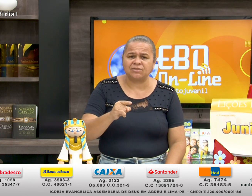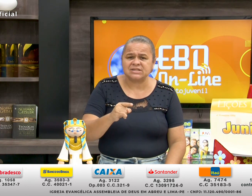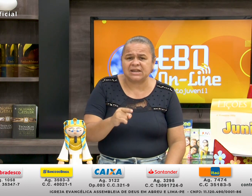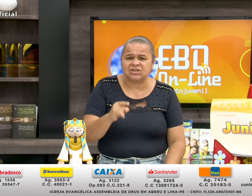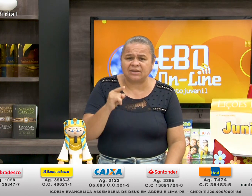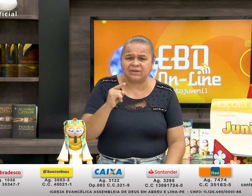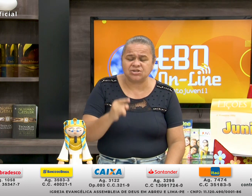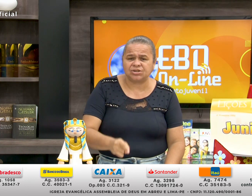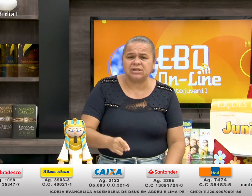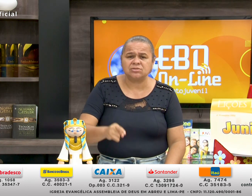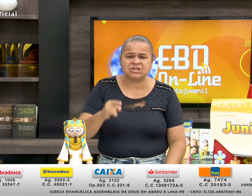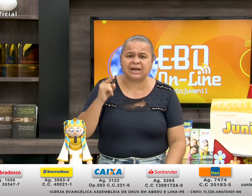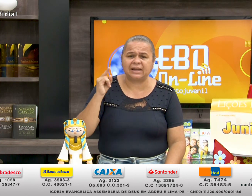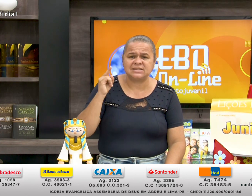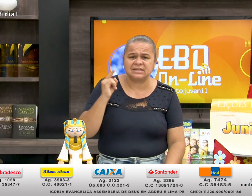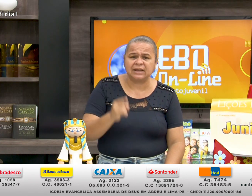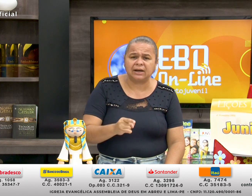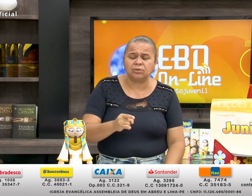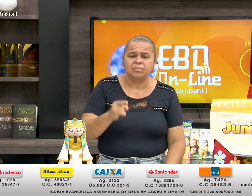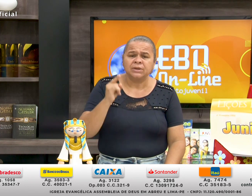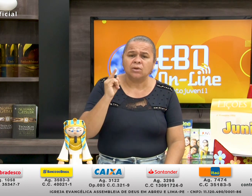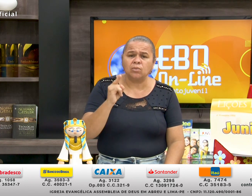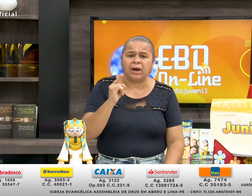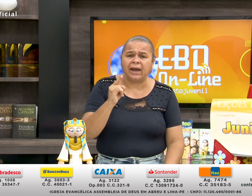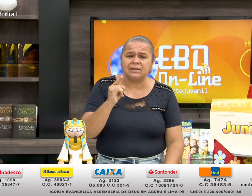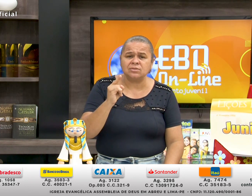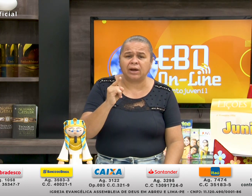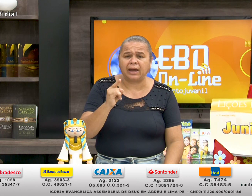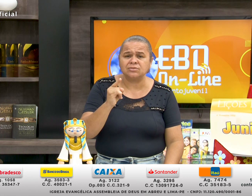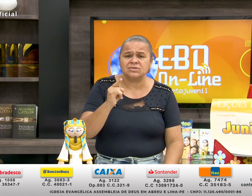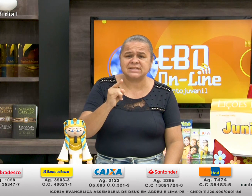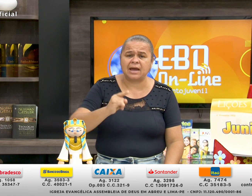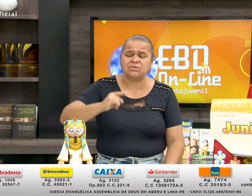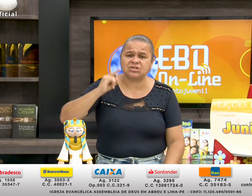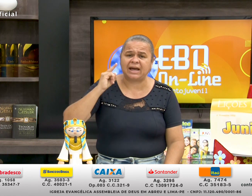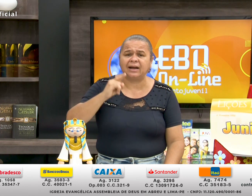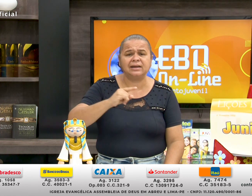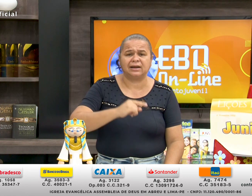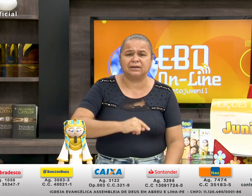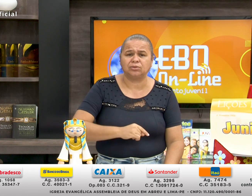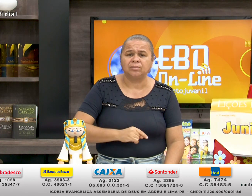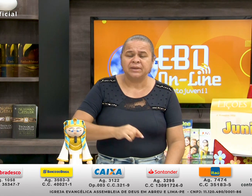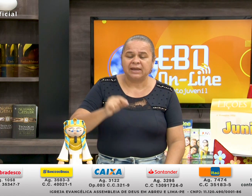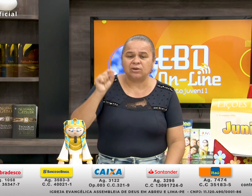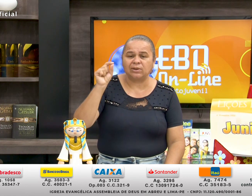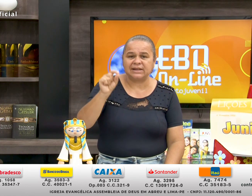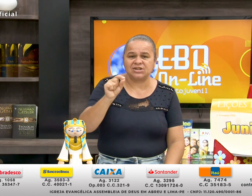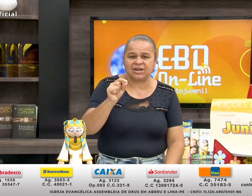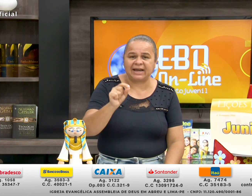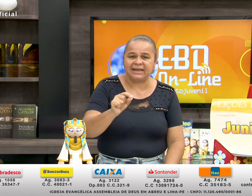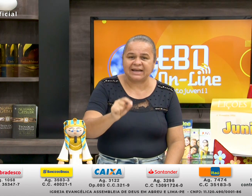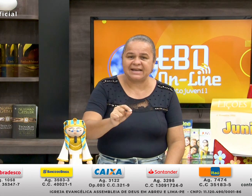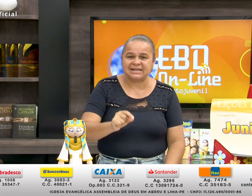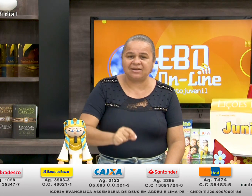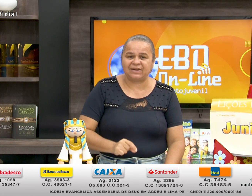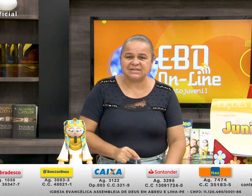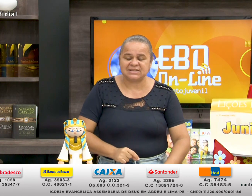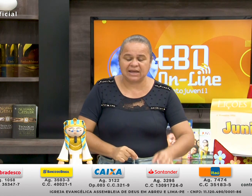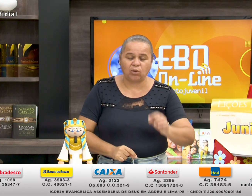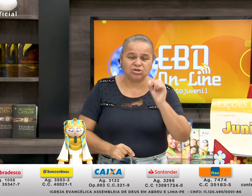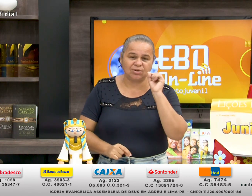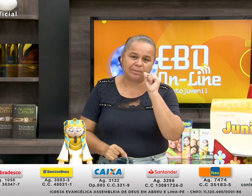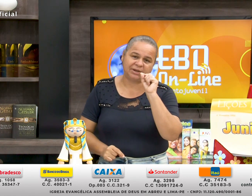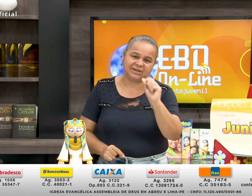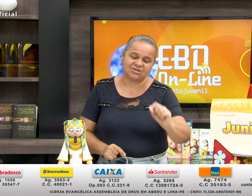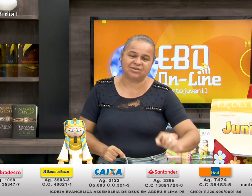criança que você está investindo, está lhe ensinando, o reino do céu está ganhando. E quando ela chegar em casa, ela vai